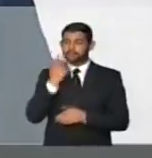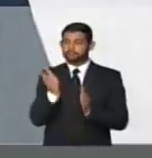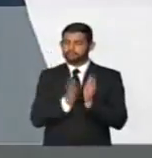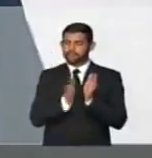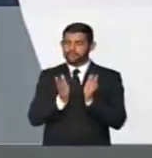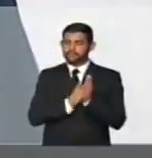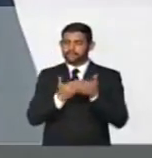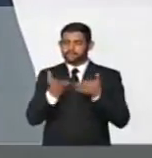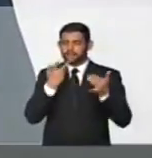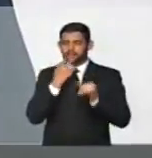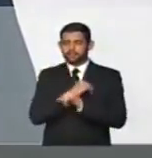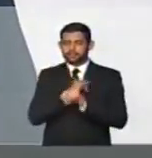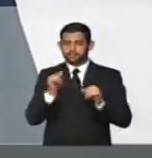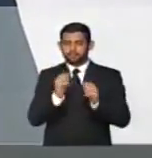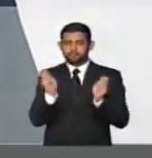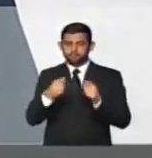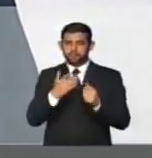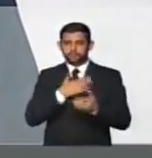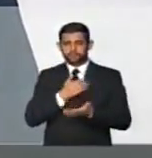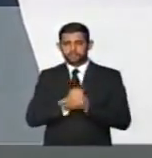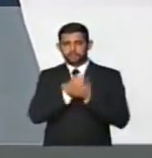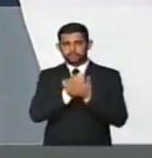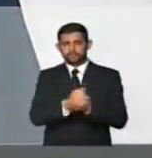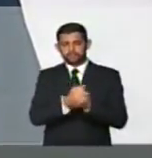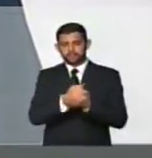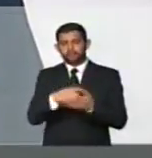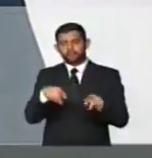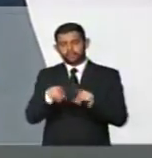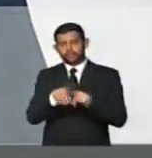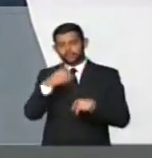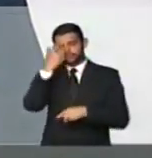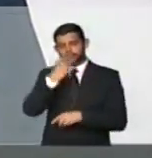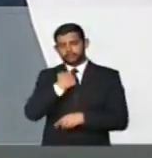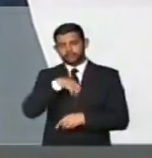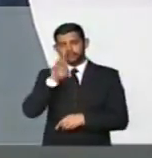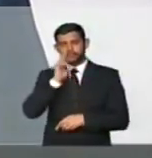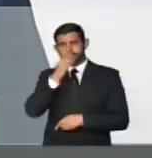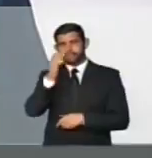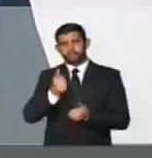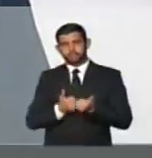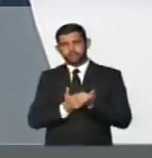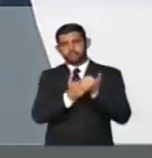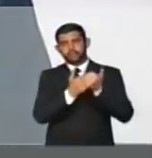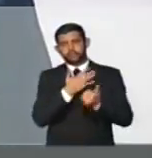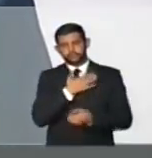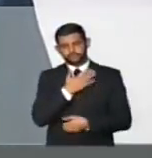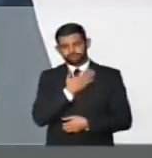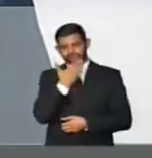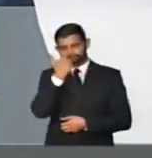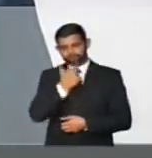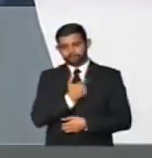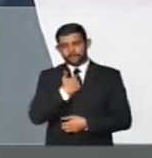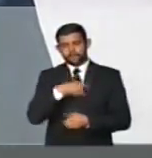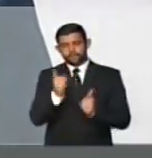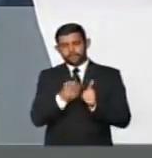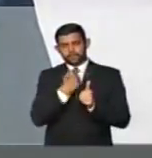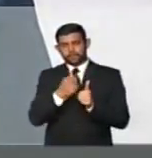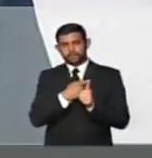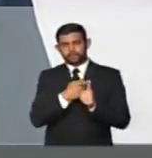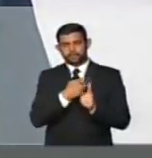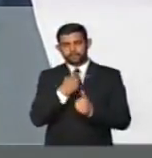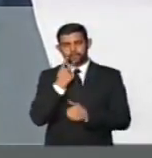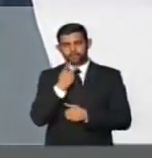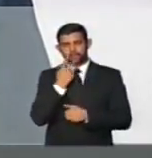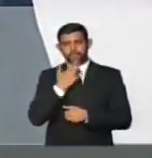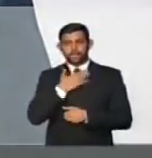parabéns, e pode contar também com esse apoio também, Vossa Excelência, com aquilo que foi o primeiro parlamentar.